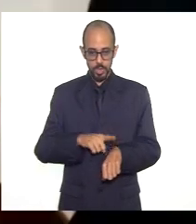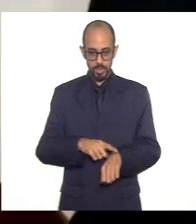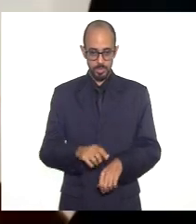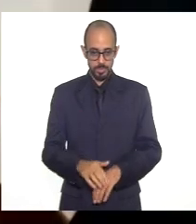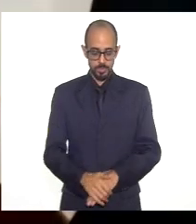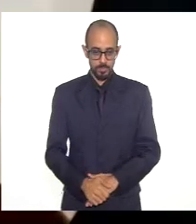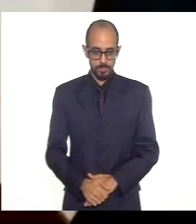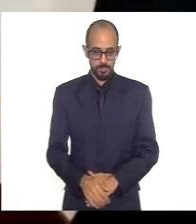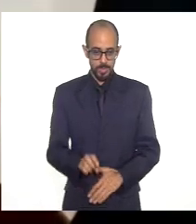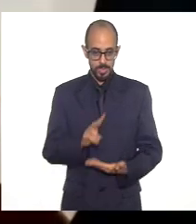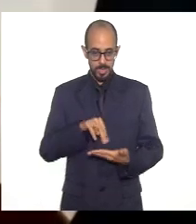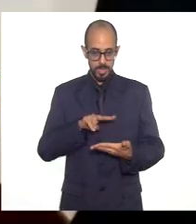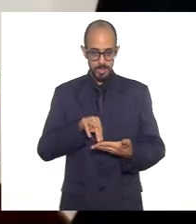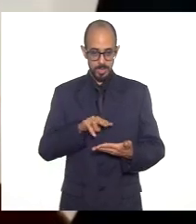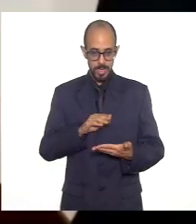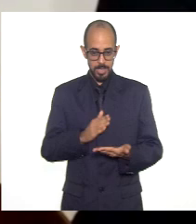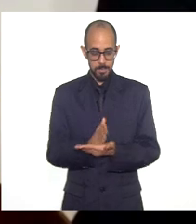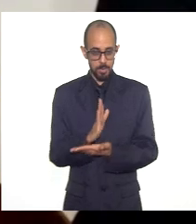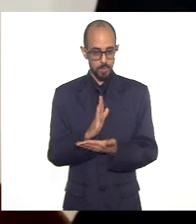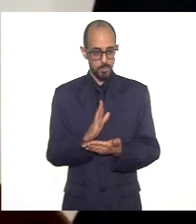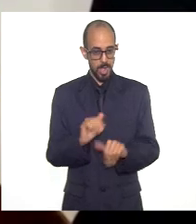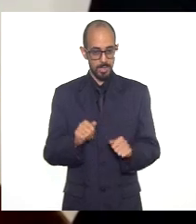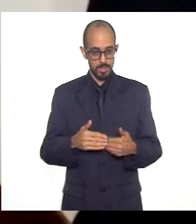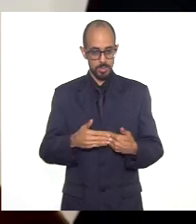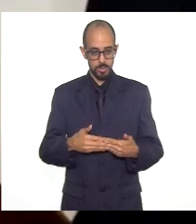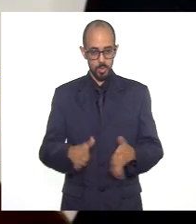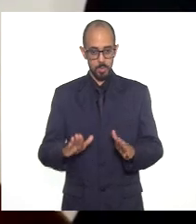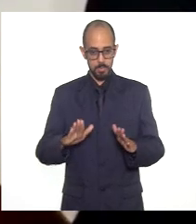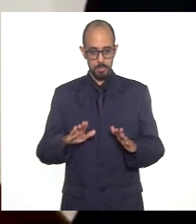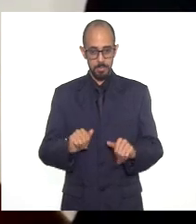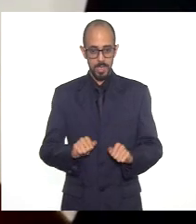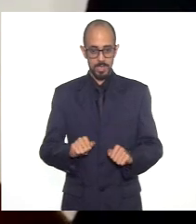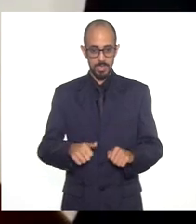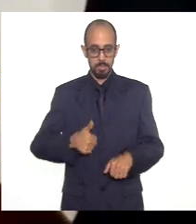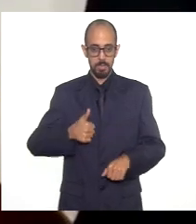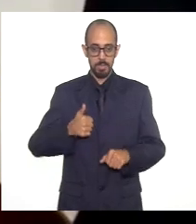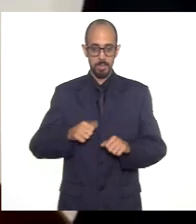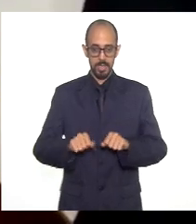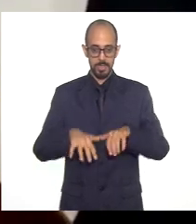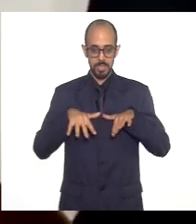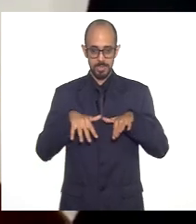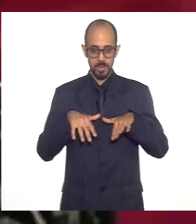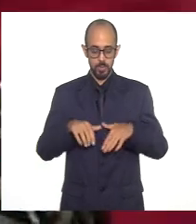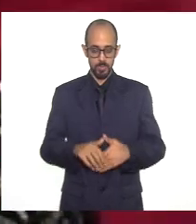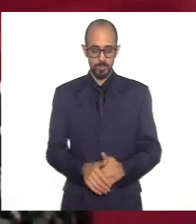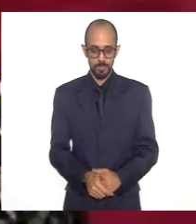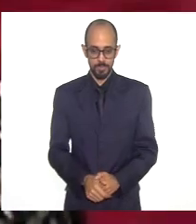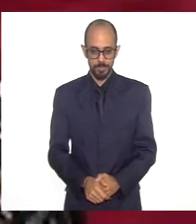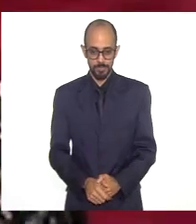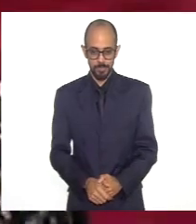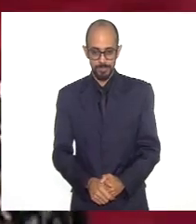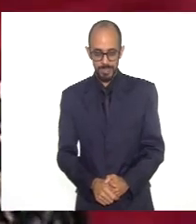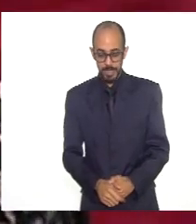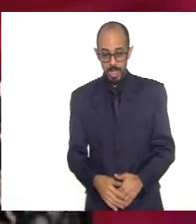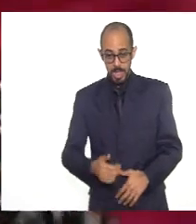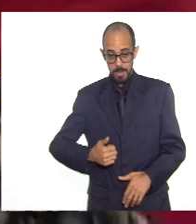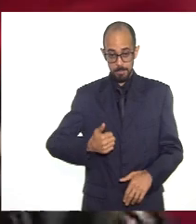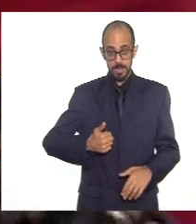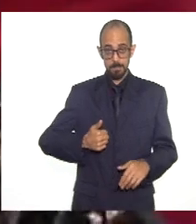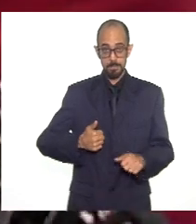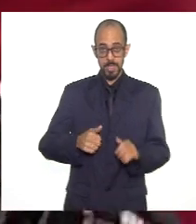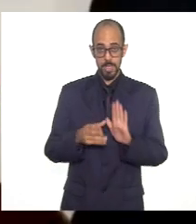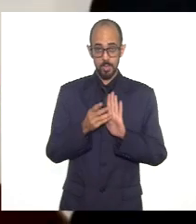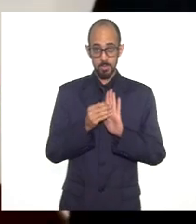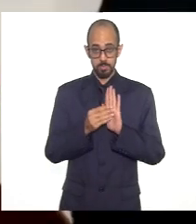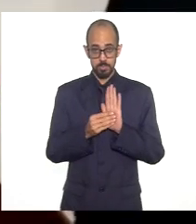e aprovada a ata, passa-se à ordem da primeira sessão extraordinária. Essa primeira pauta,